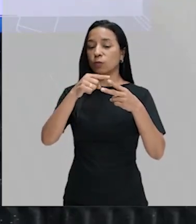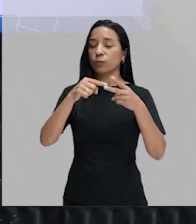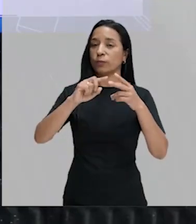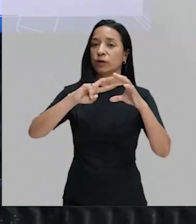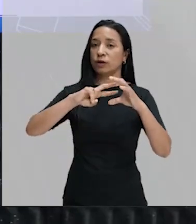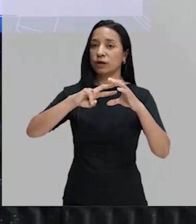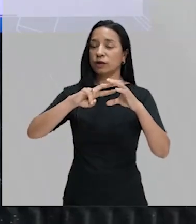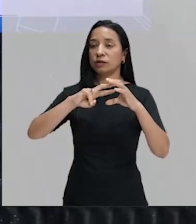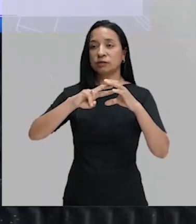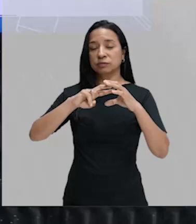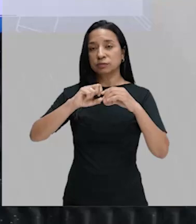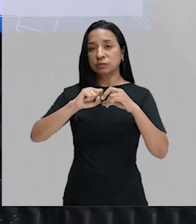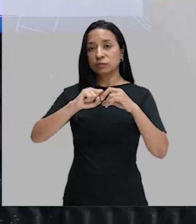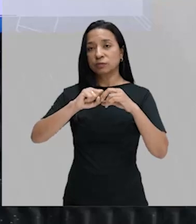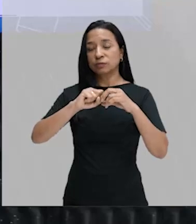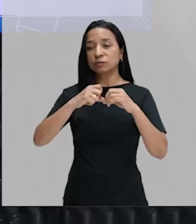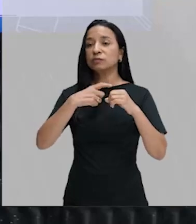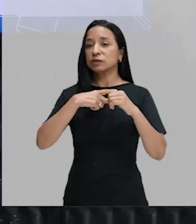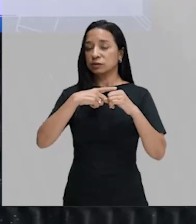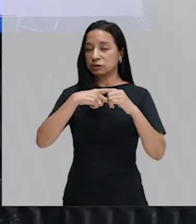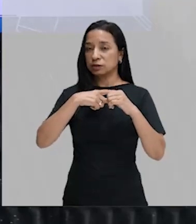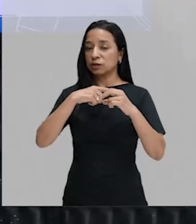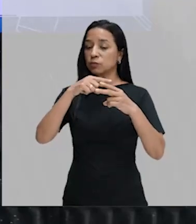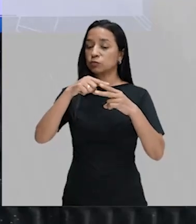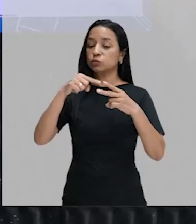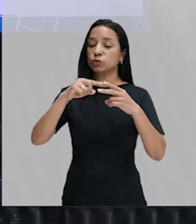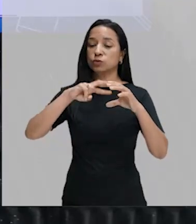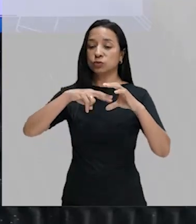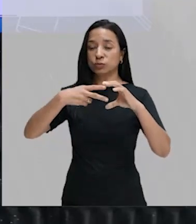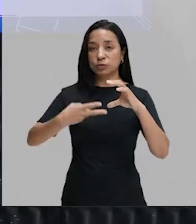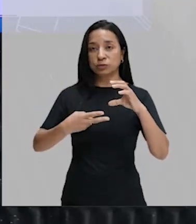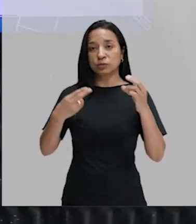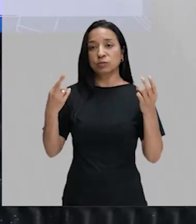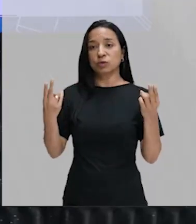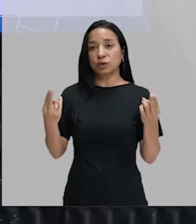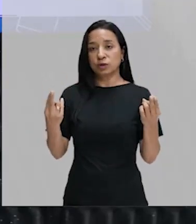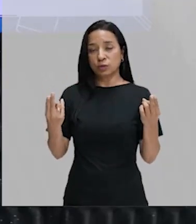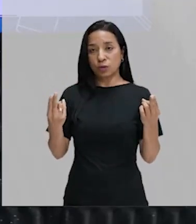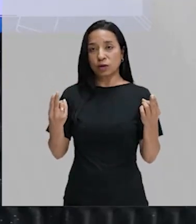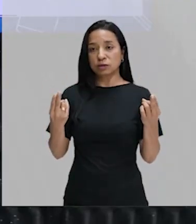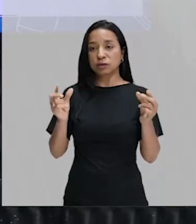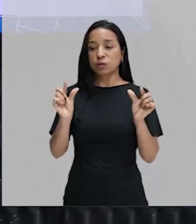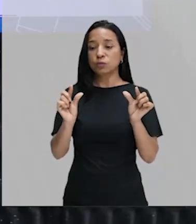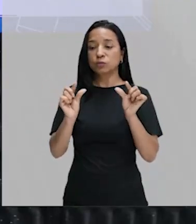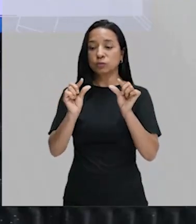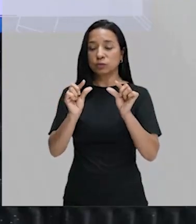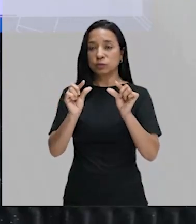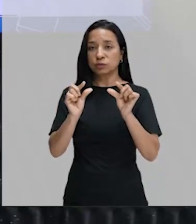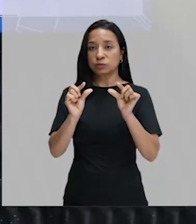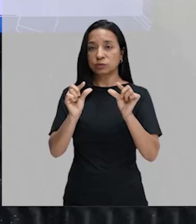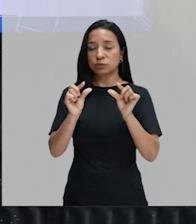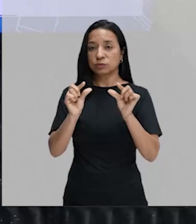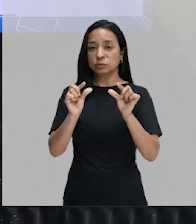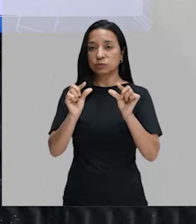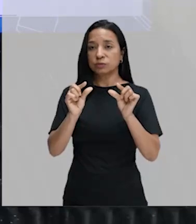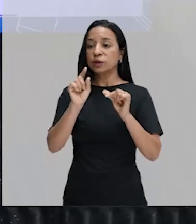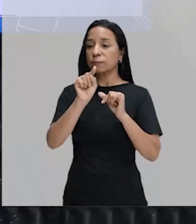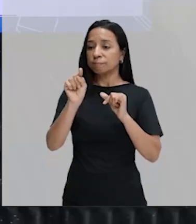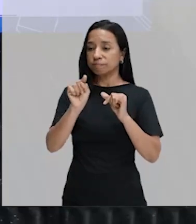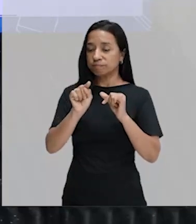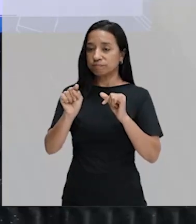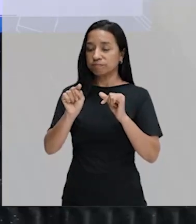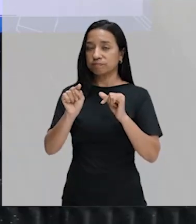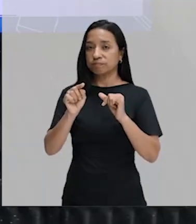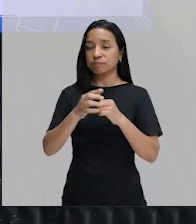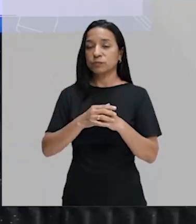um par sexual contendo dois cromossomos iguais, com o mesmo tamanho, que são os dois cromossomos Z,